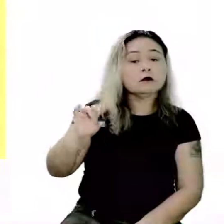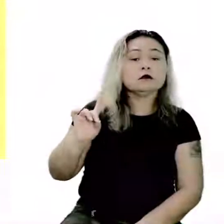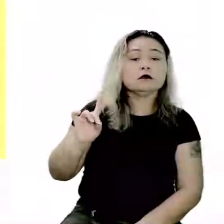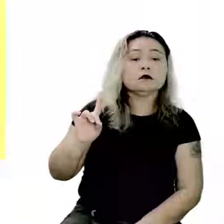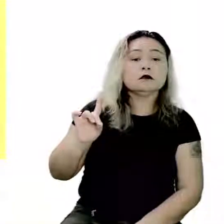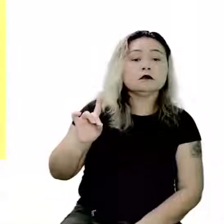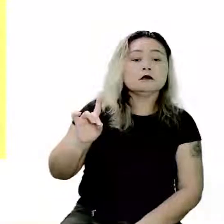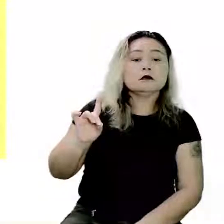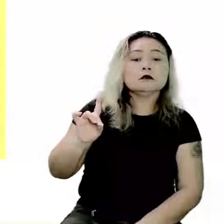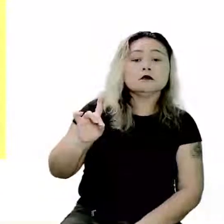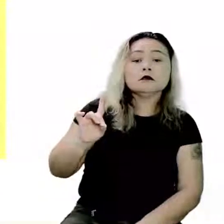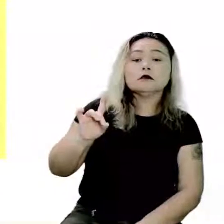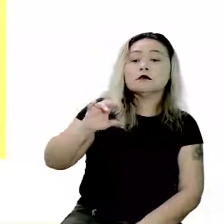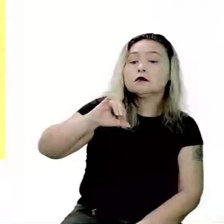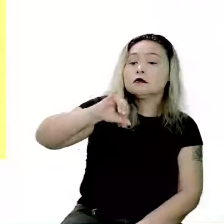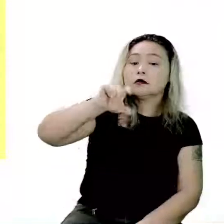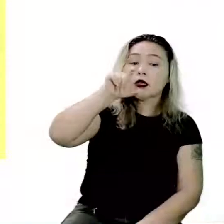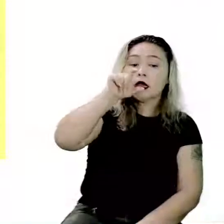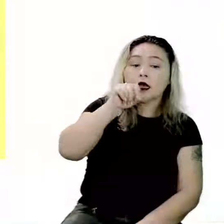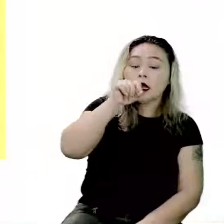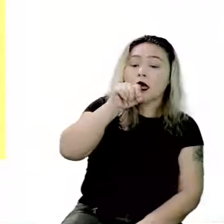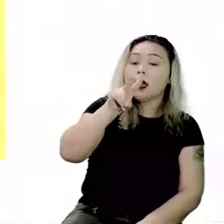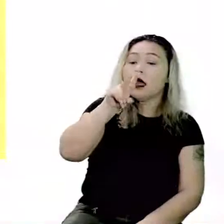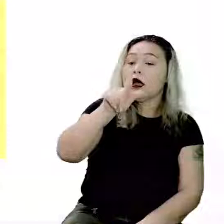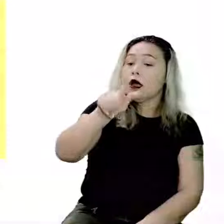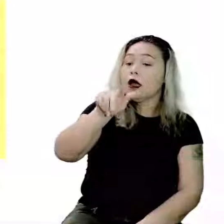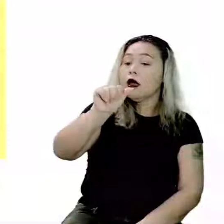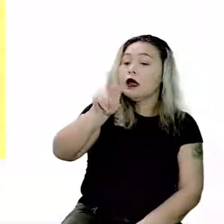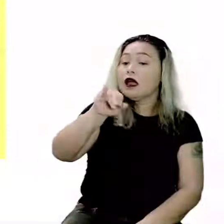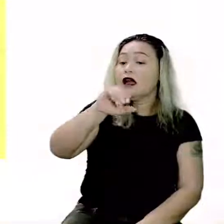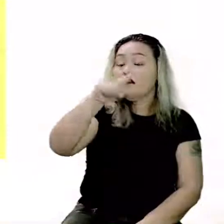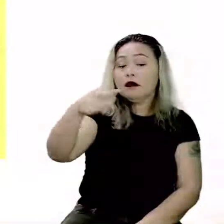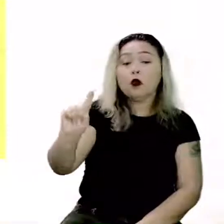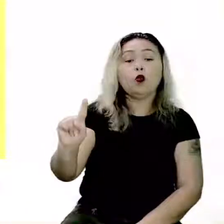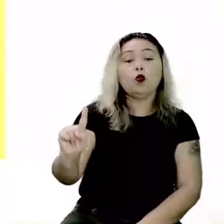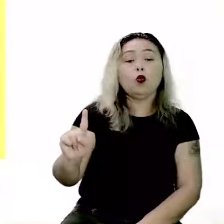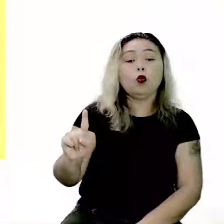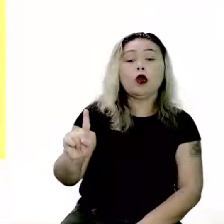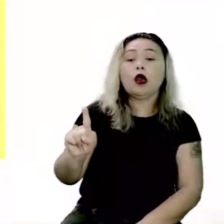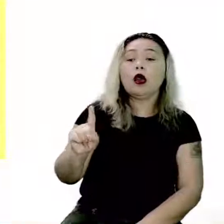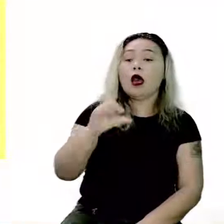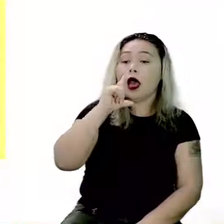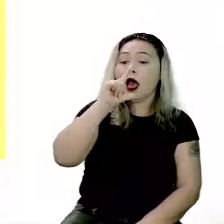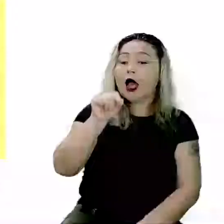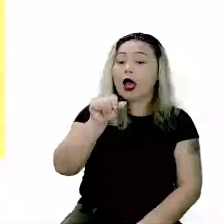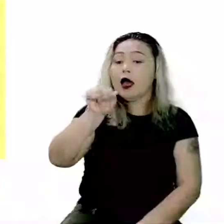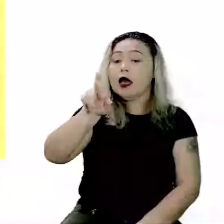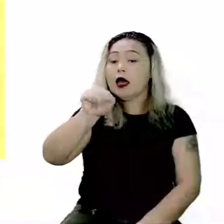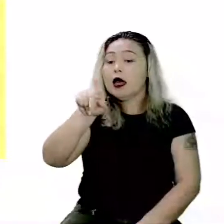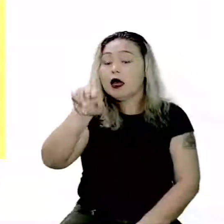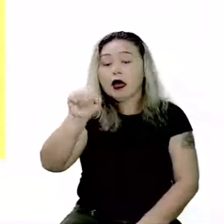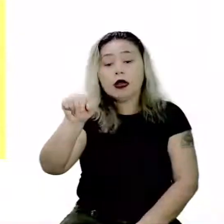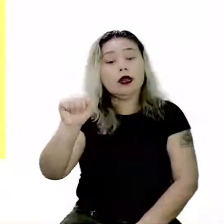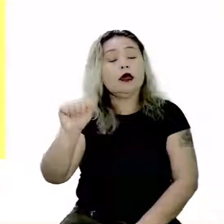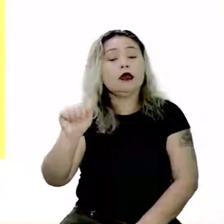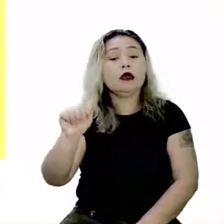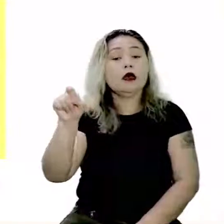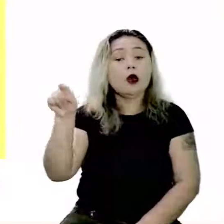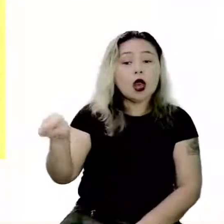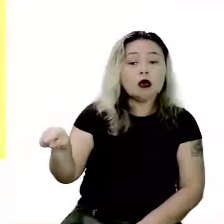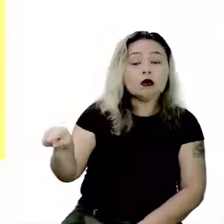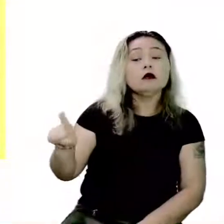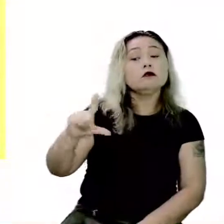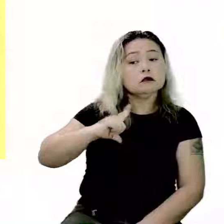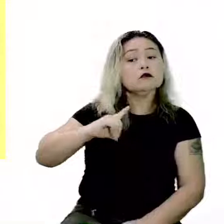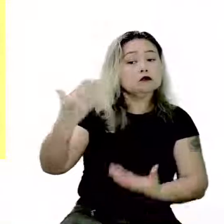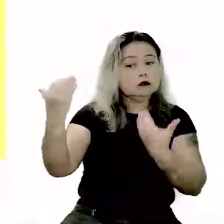ideia, olha só. Gavião é um povo indígena, ok? Arara também é um povo indígena. Isso aqui pode até